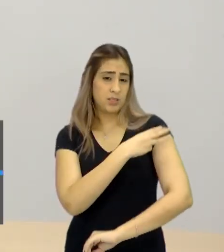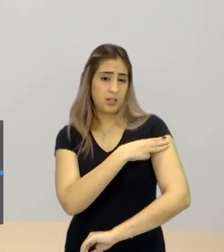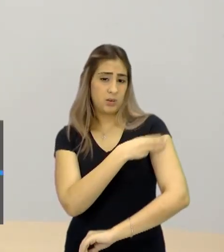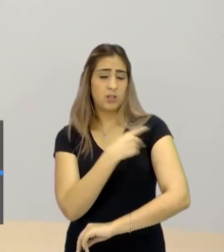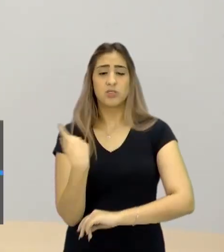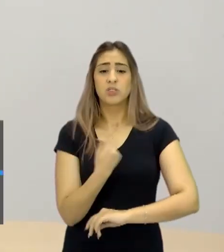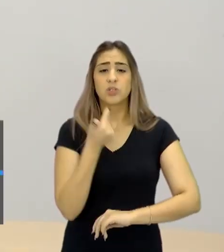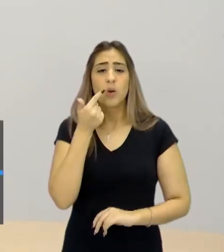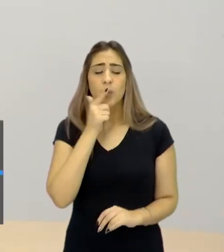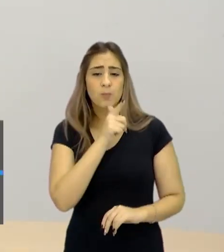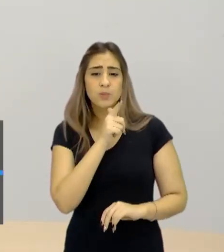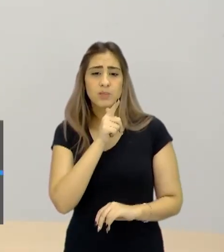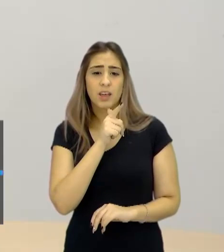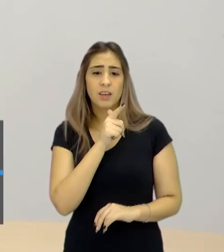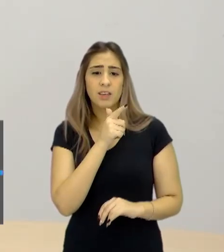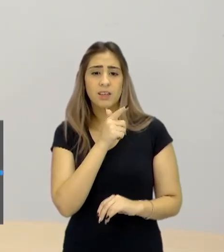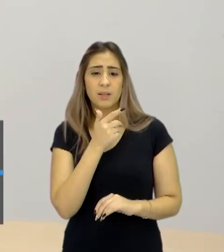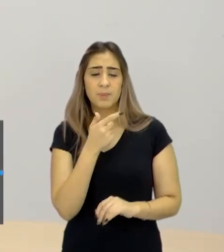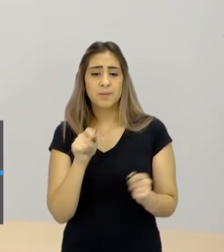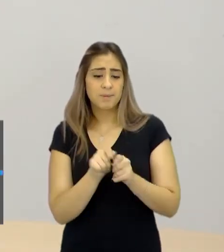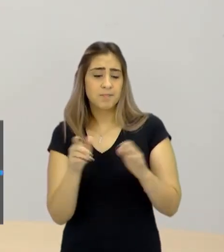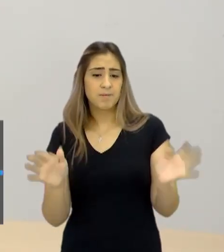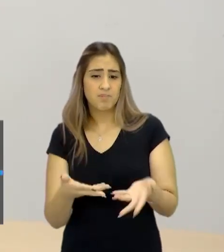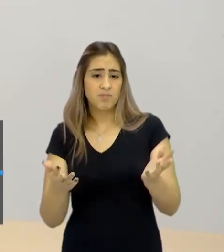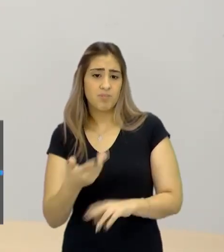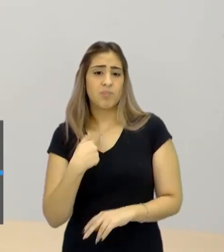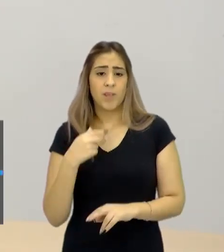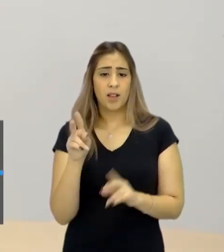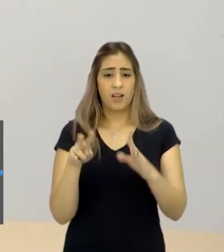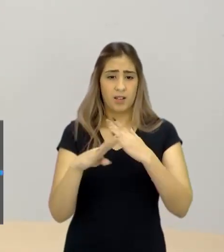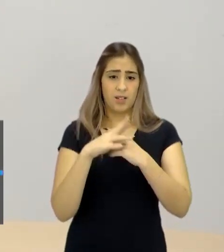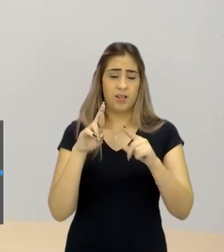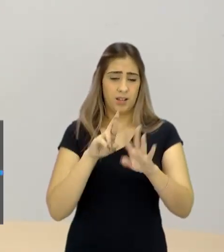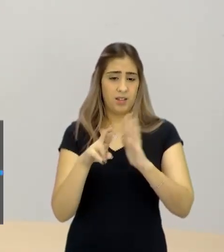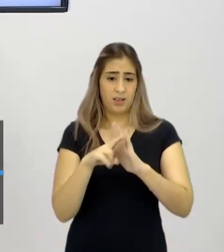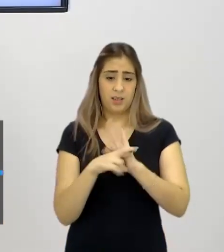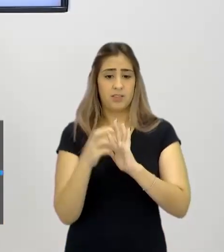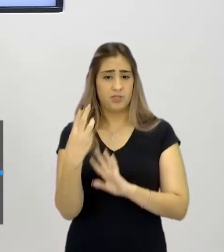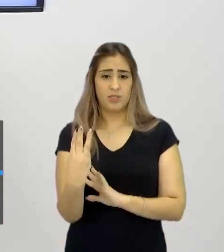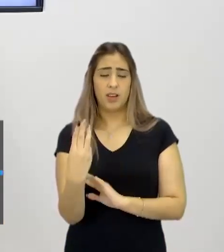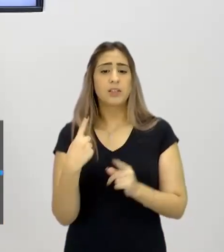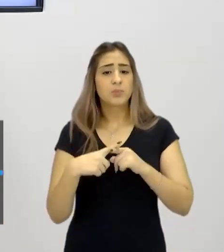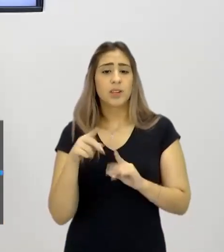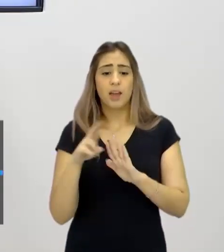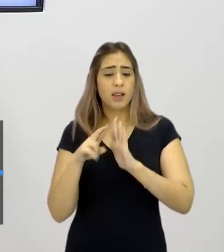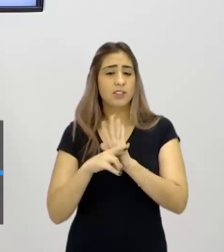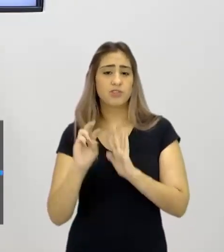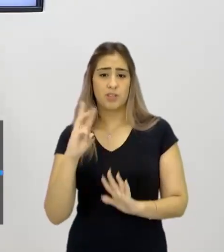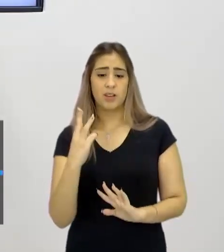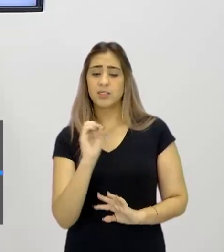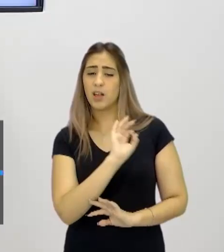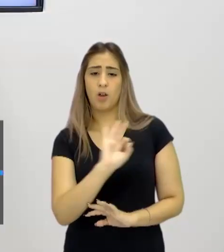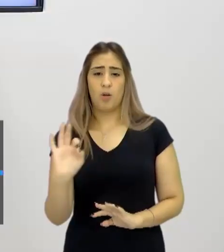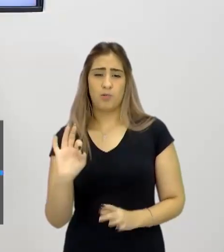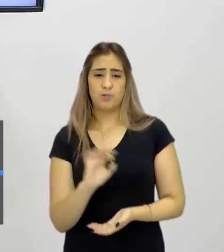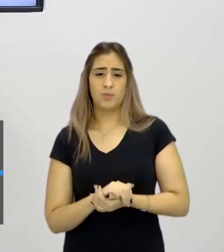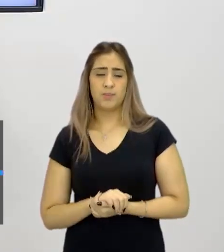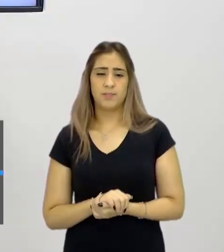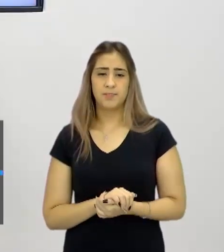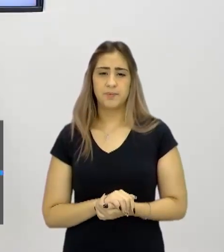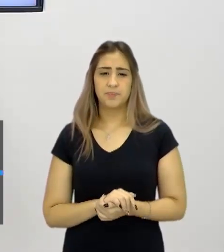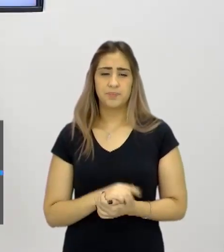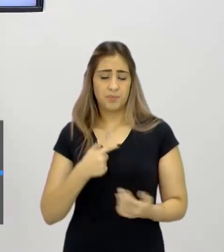gente consegue, assim, a gente não sabe o que fazer. Vamos jogar na regra de 3. Experimentar, né? Porque, na verdade, as regras de 3, né,